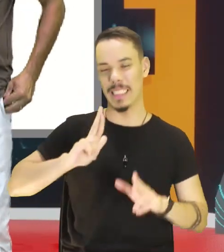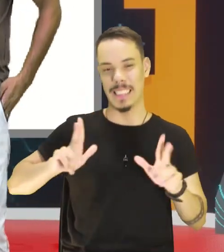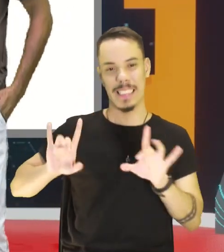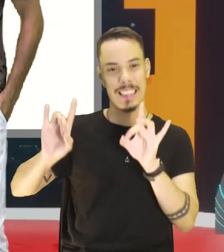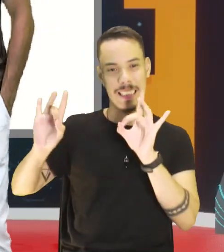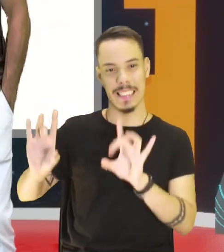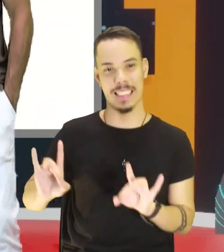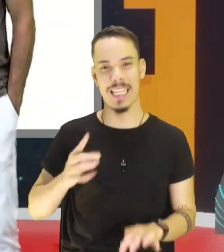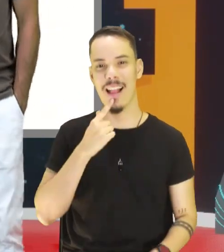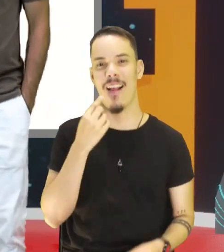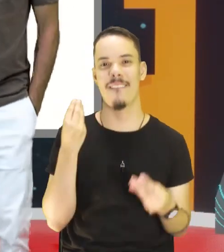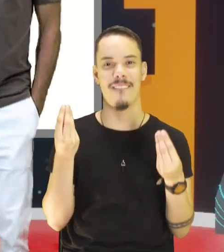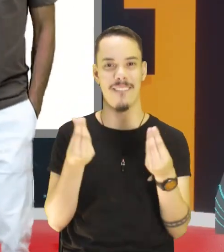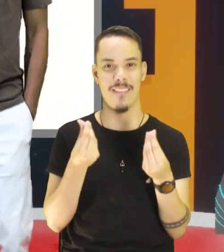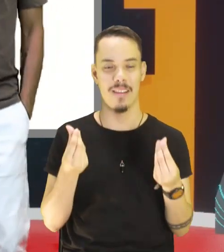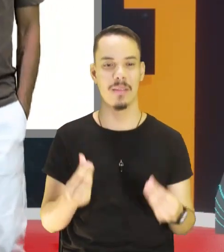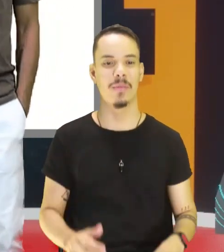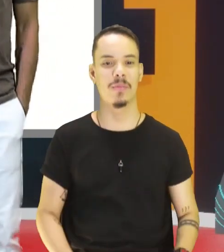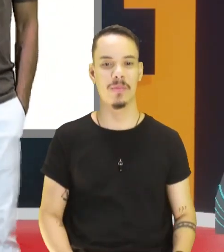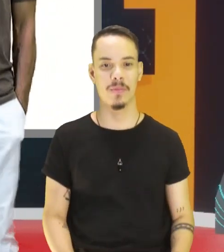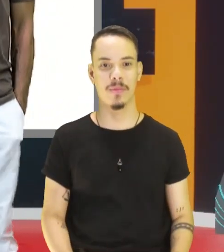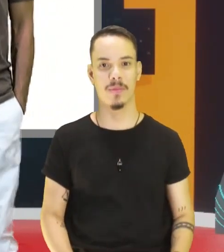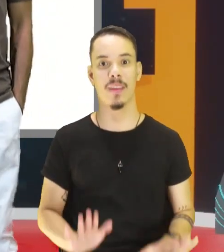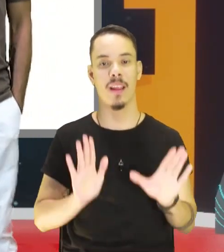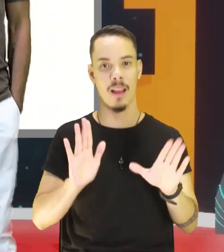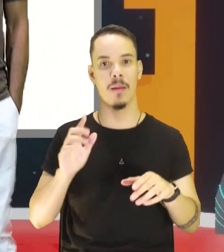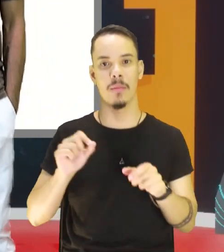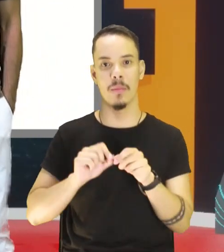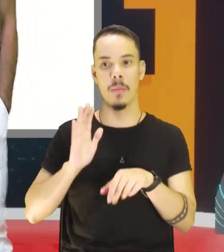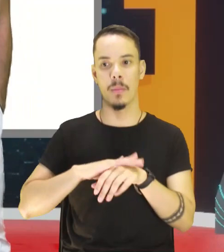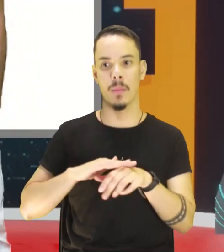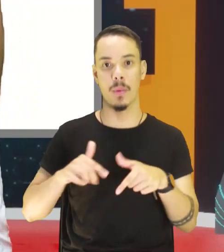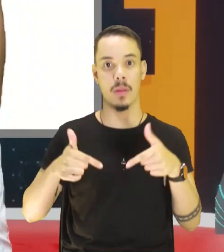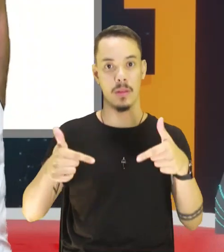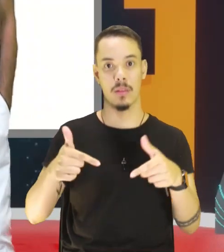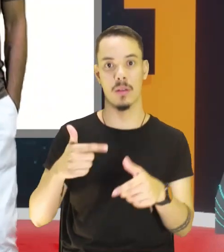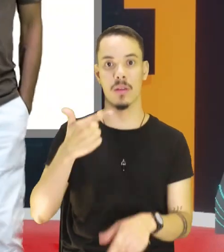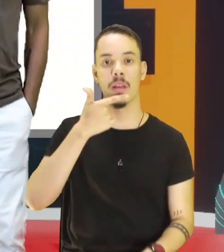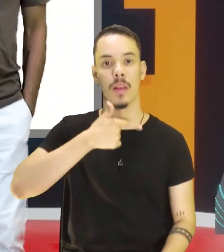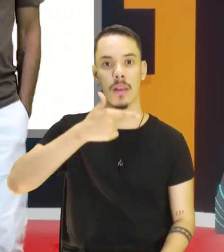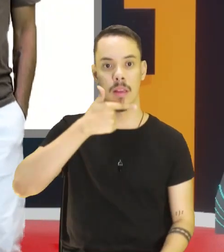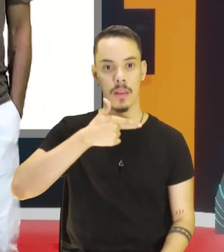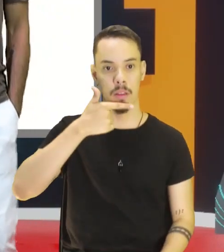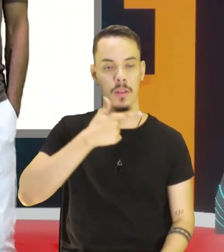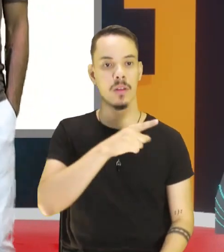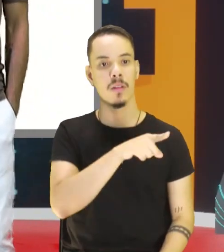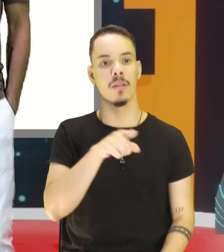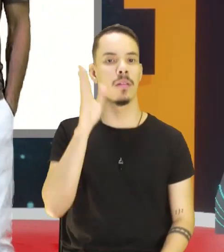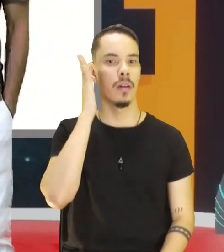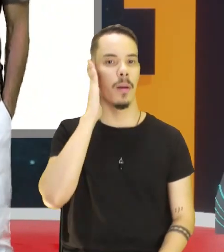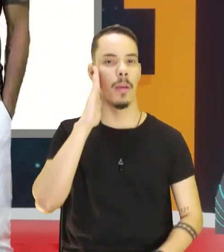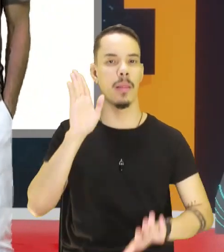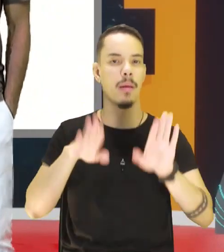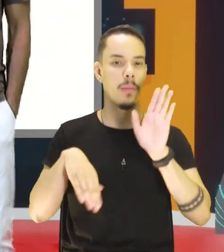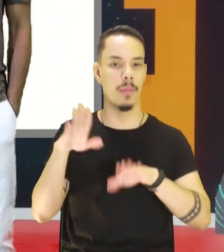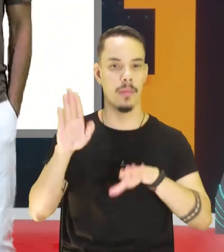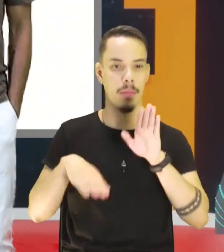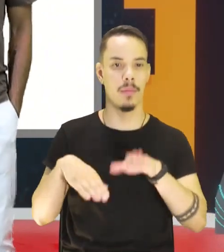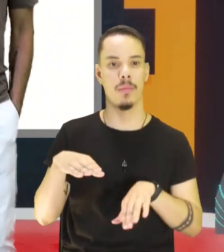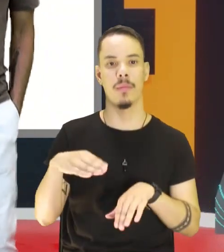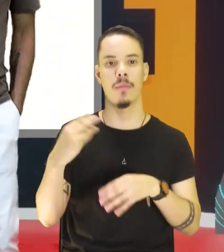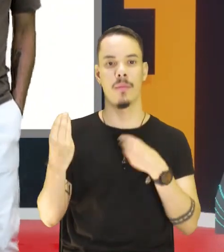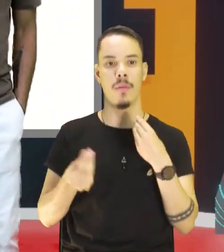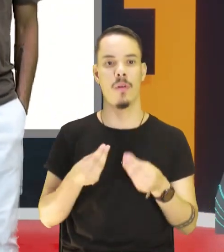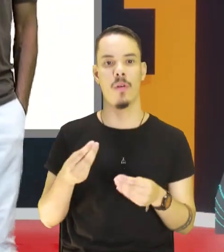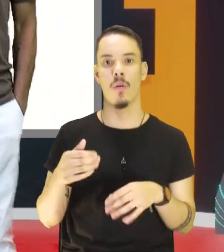Tem. Sabor. Então, agora essa produção de queijo, essas medidas que envolvem, vocês viram ali que depende, né? Se o queijo é frescal, se o